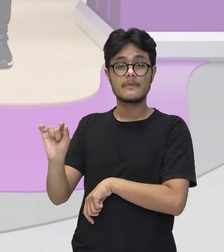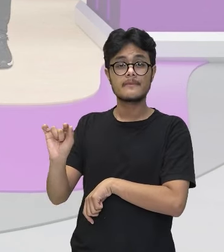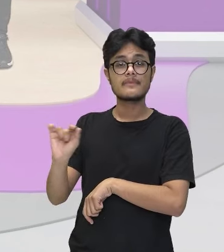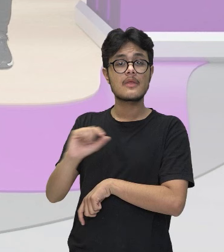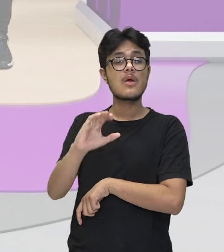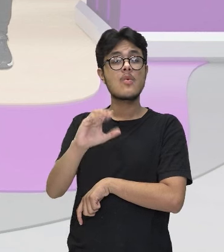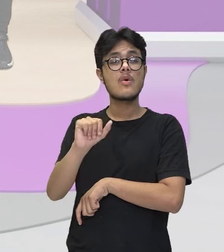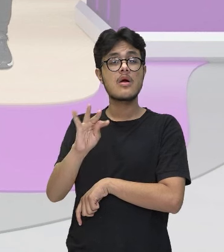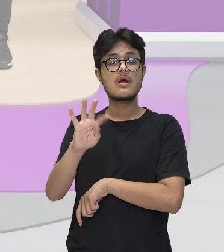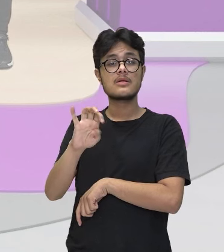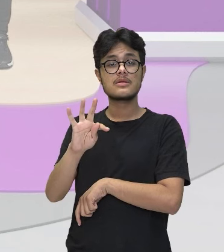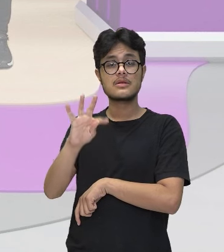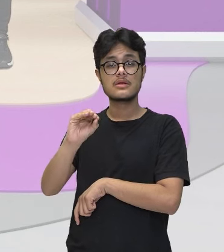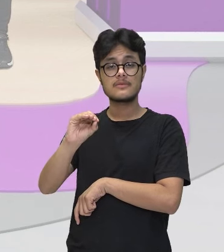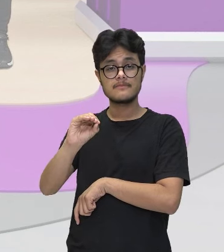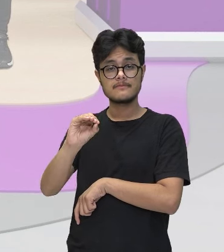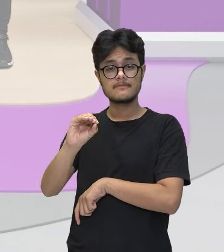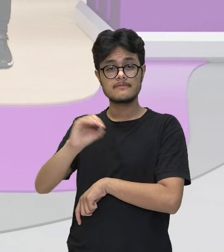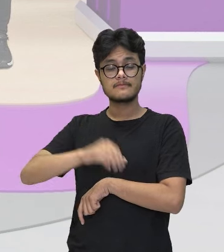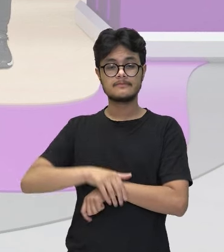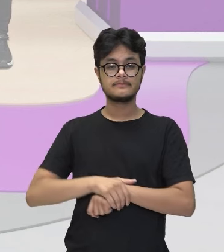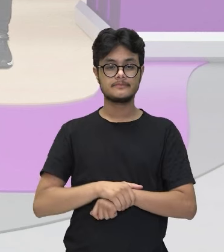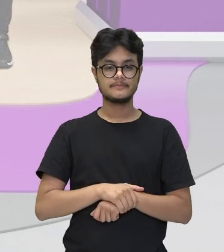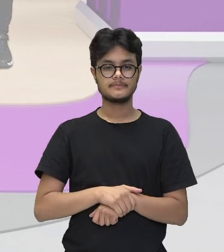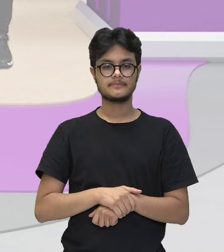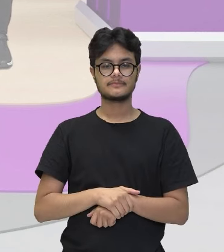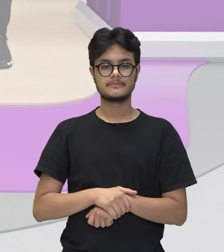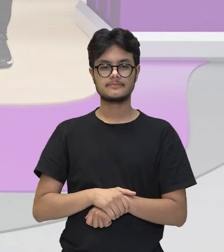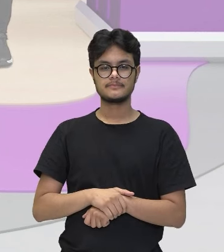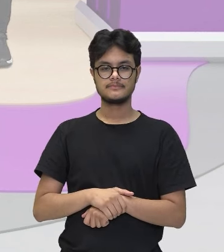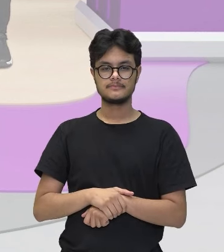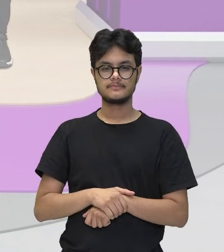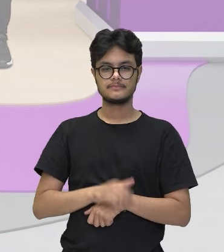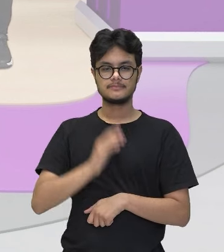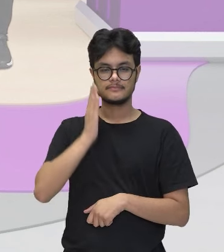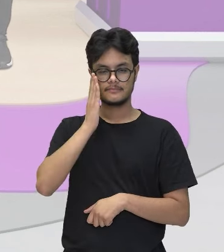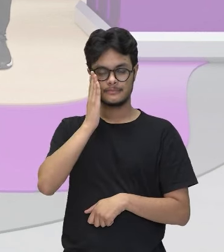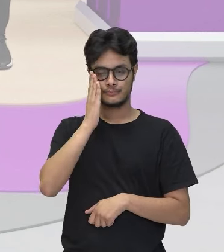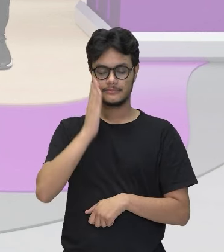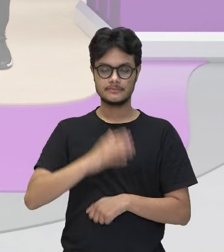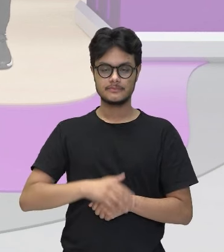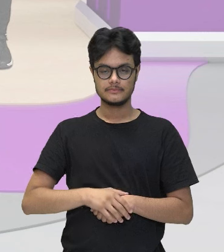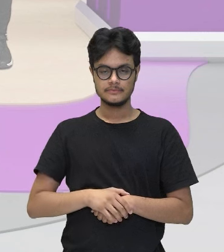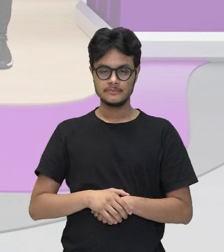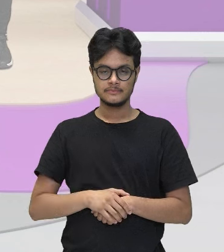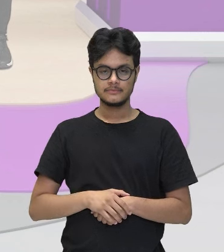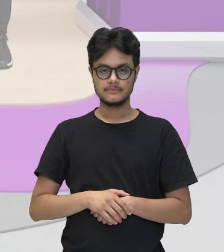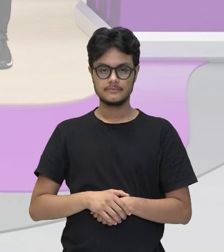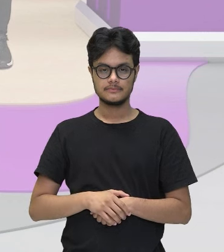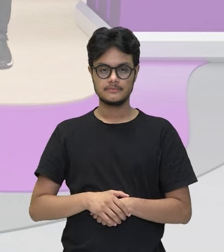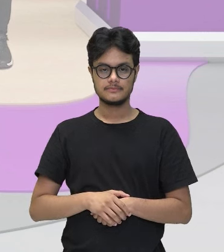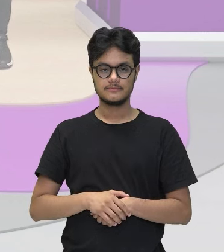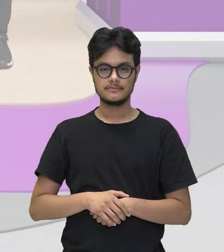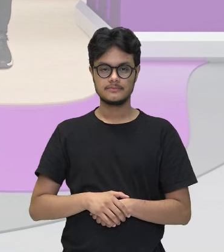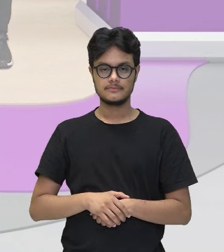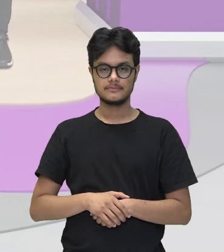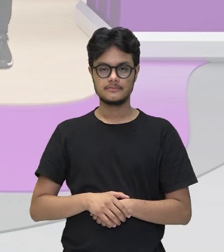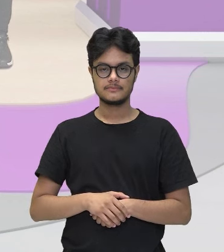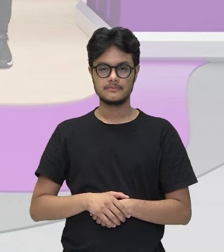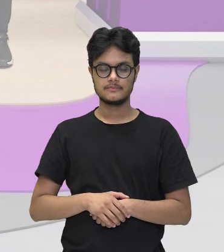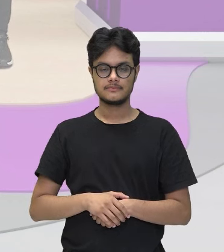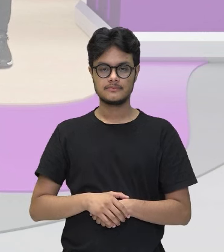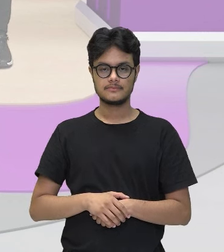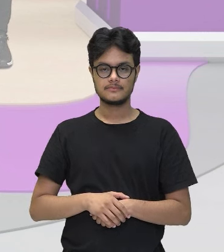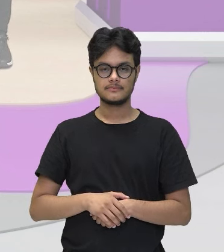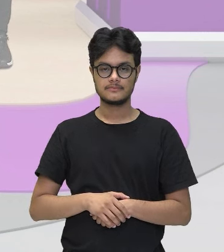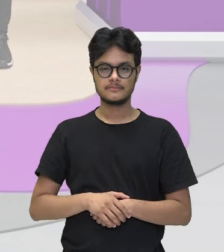cateto, desse cateto aí embaixo, que a gente pode chamar de B ou pode chamar de C. Nesse caso aí eu chamei de B. Então, esse